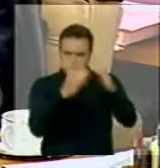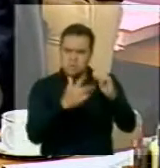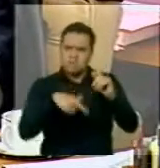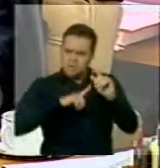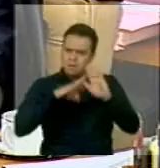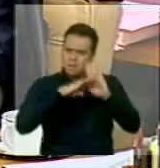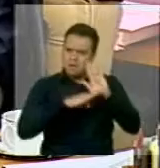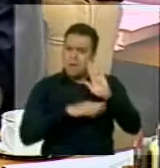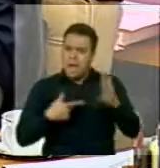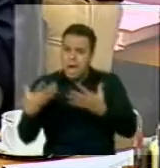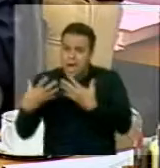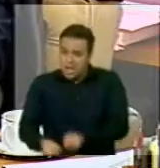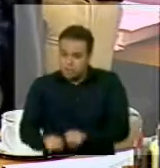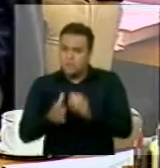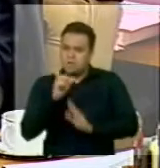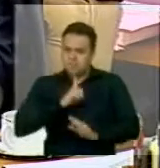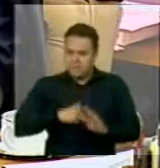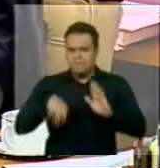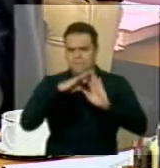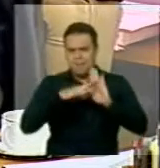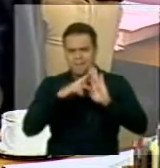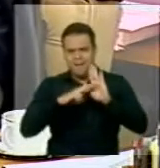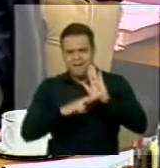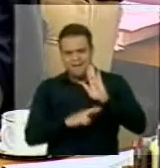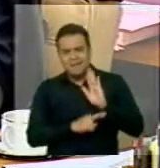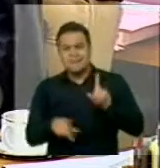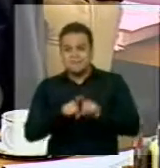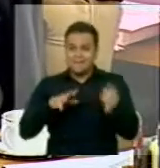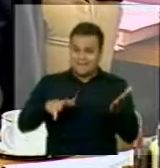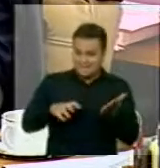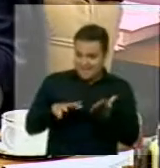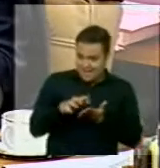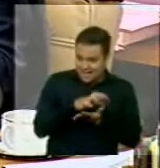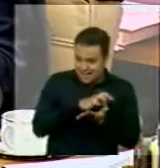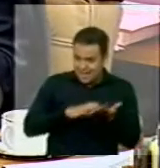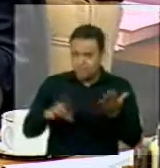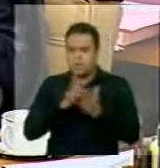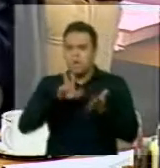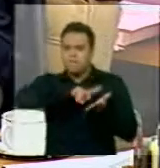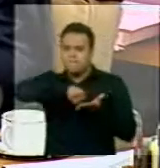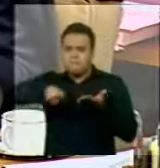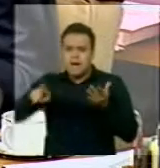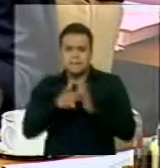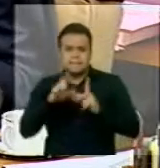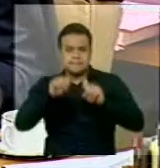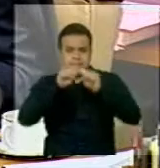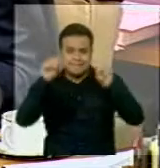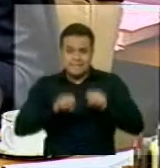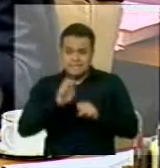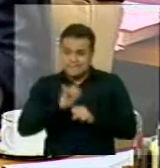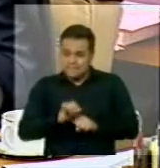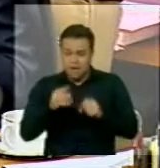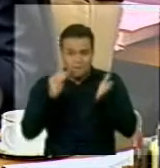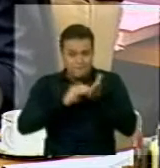que ela assumiu de valer-se desses dados e elementos de todos esses sistemas, e se forem